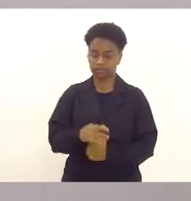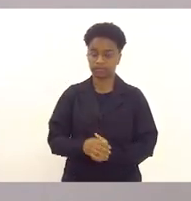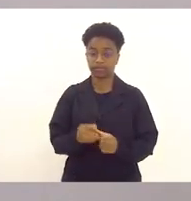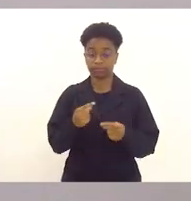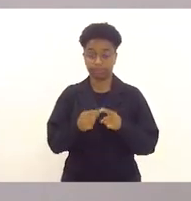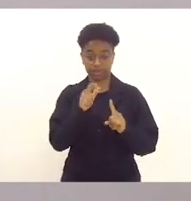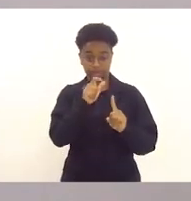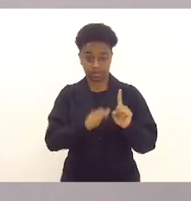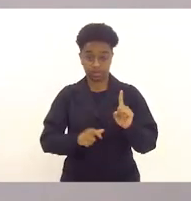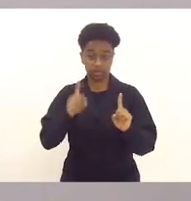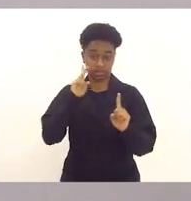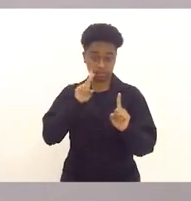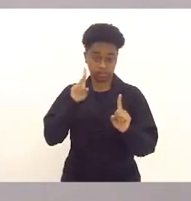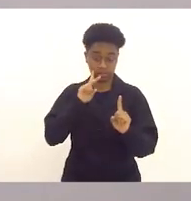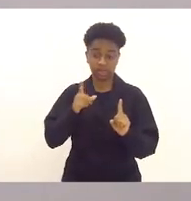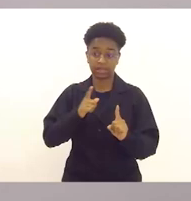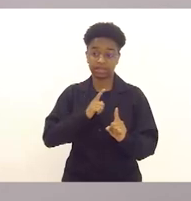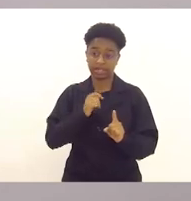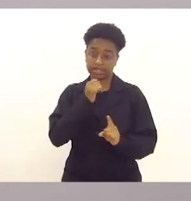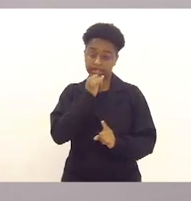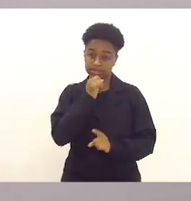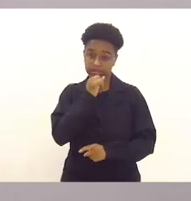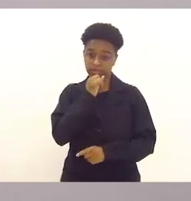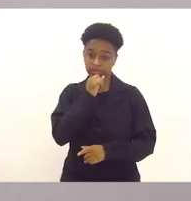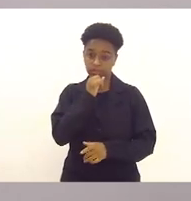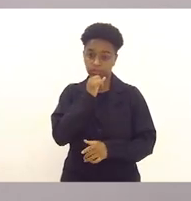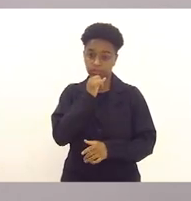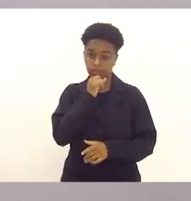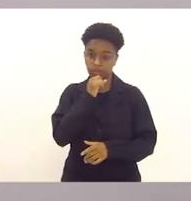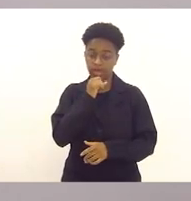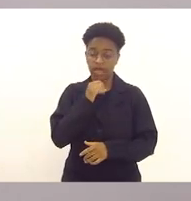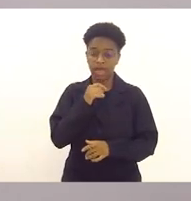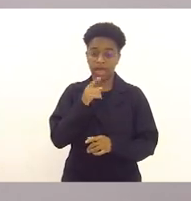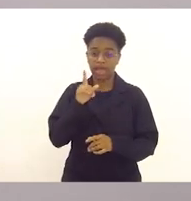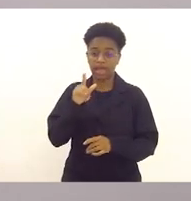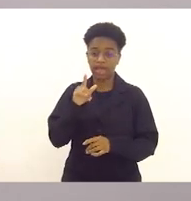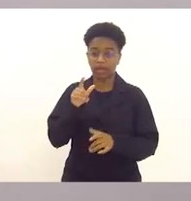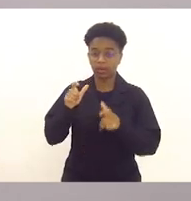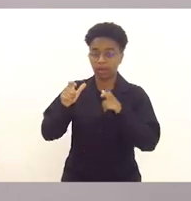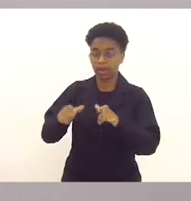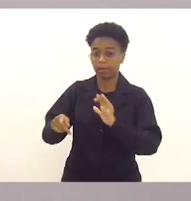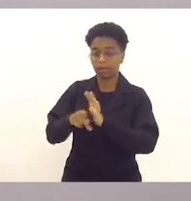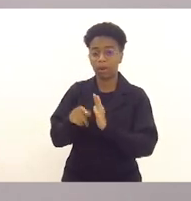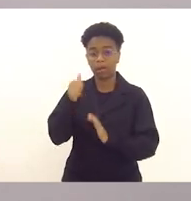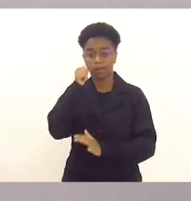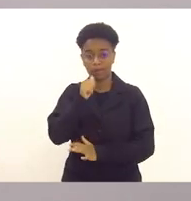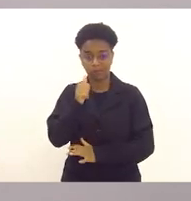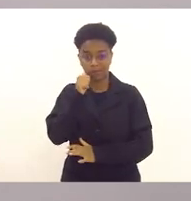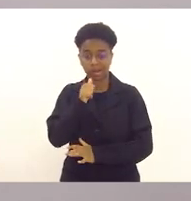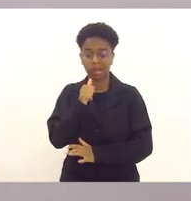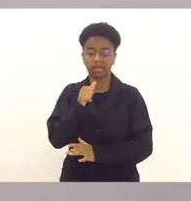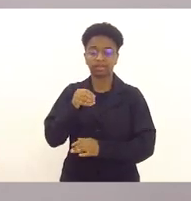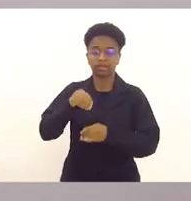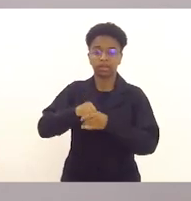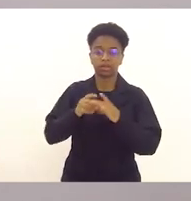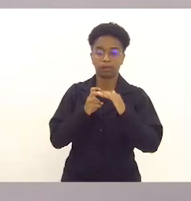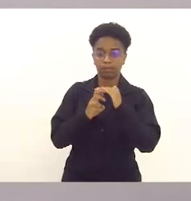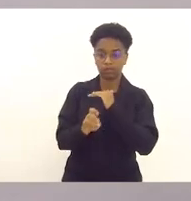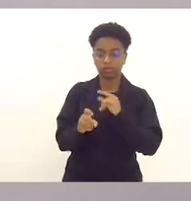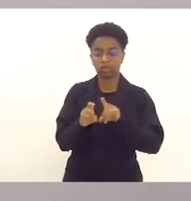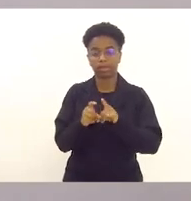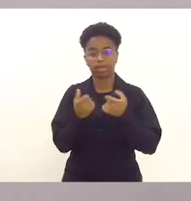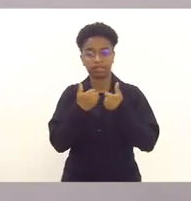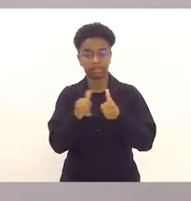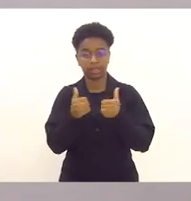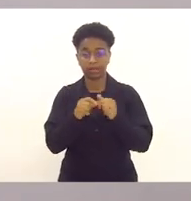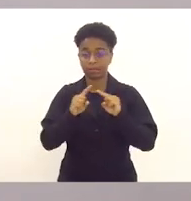lembrou aqui que tem vagões por exemplo vagões femininos também no metrô e no trem e não são obedecidos porque